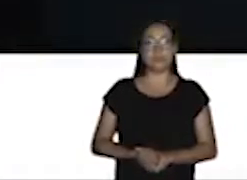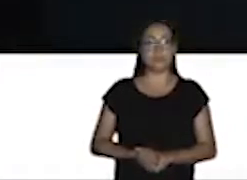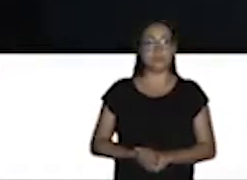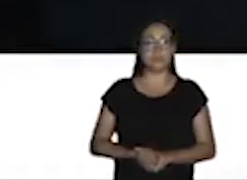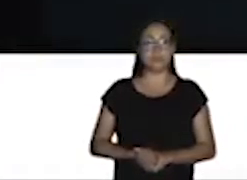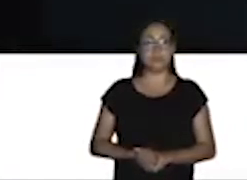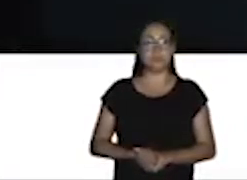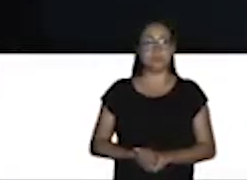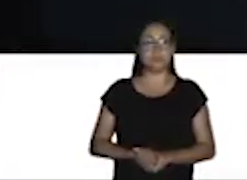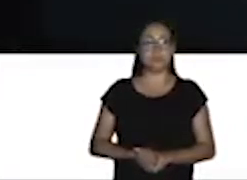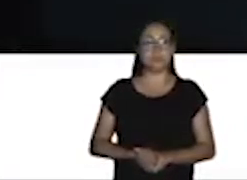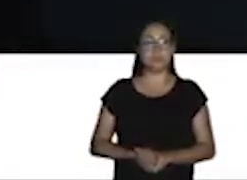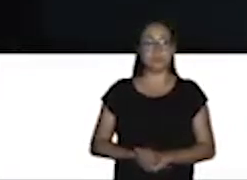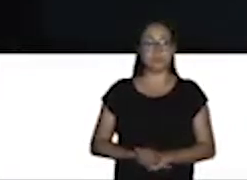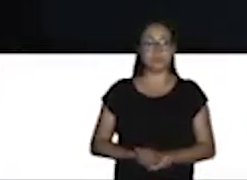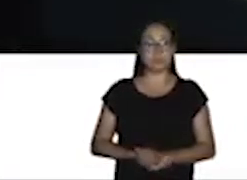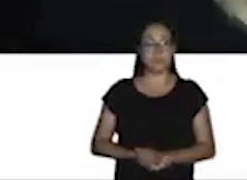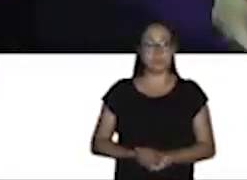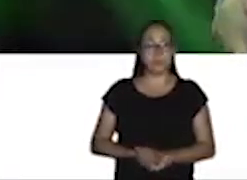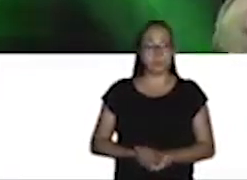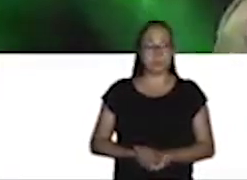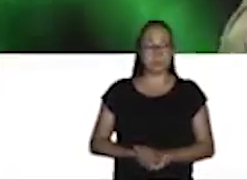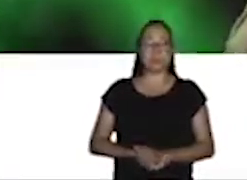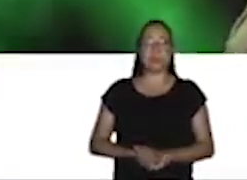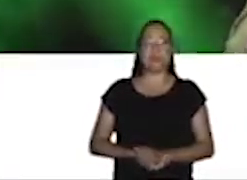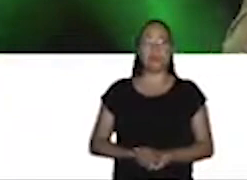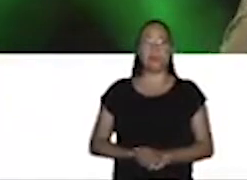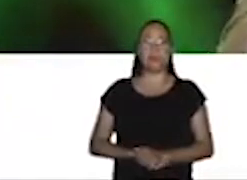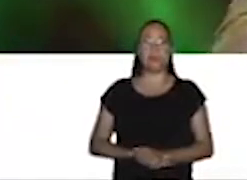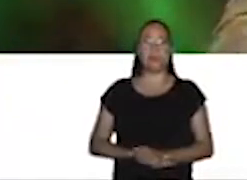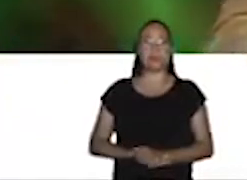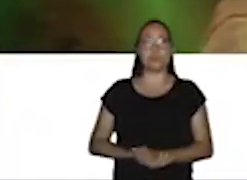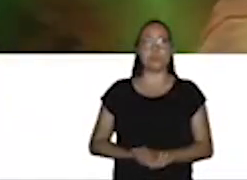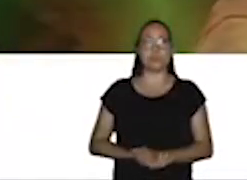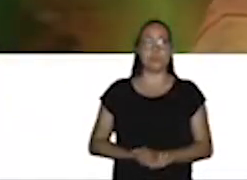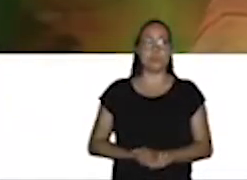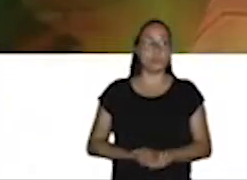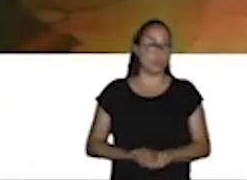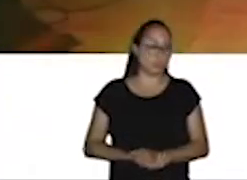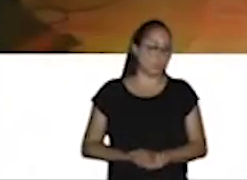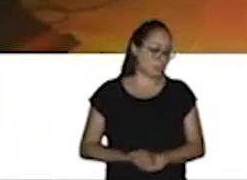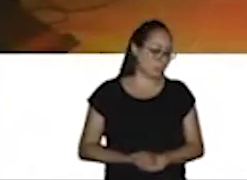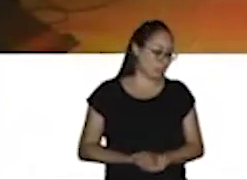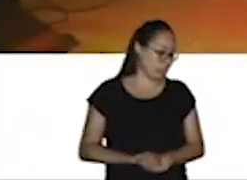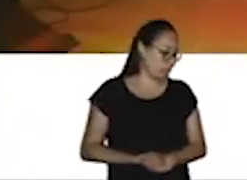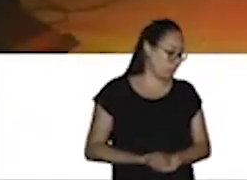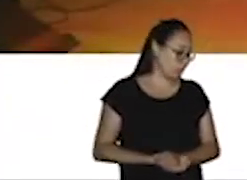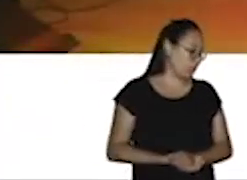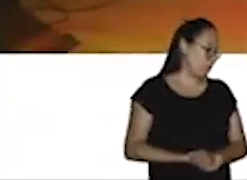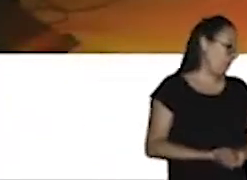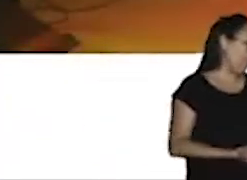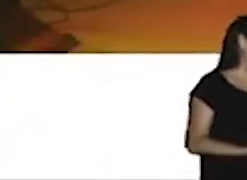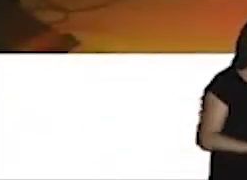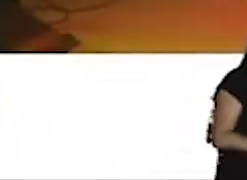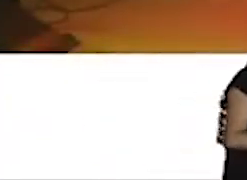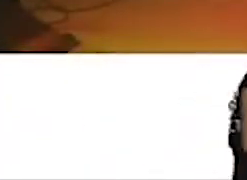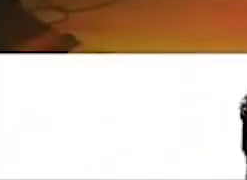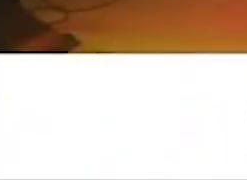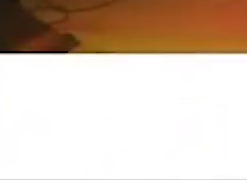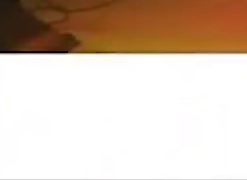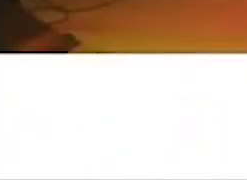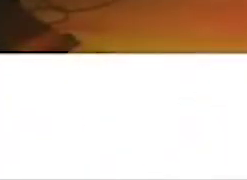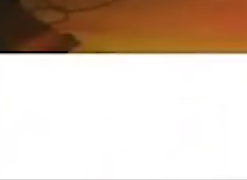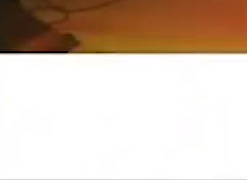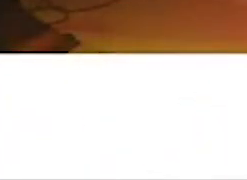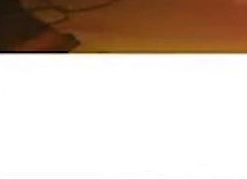Molhado, olhar na tropa e no horizonte.